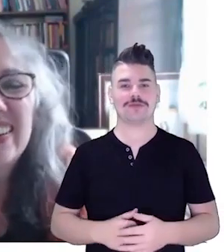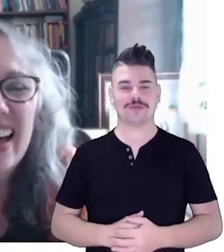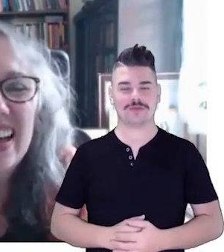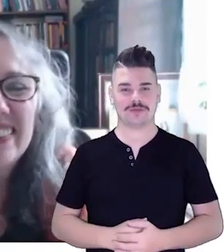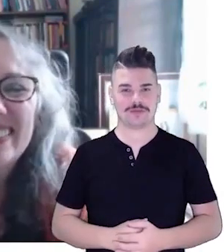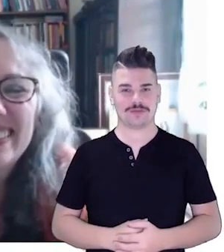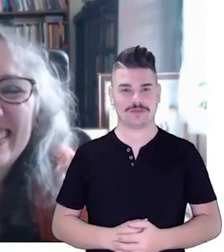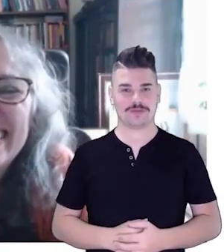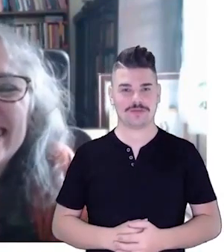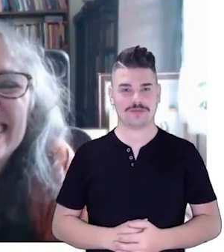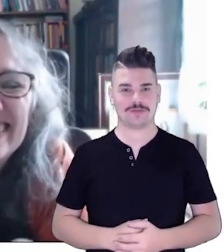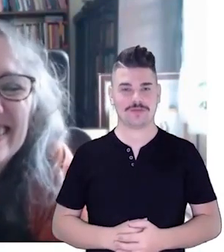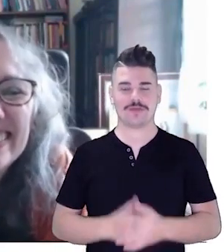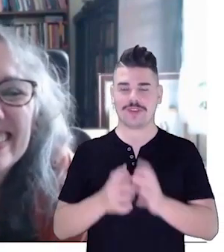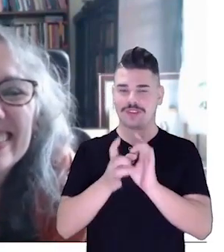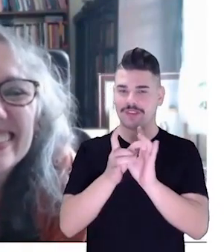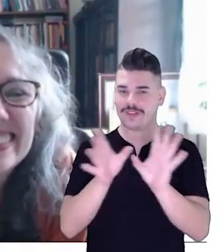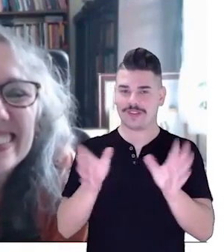Olá.